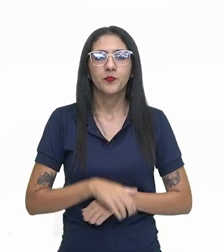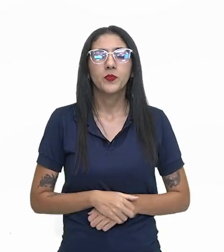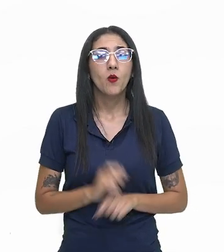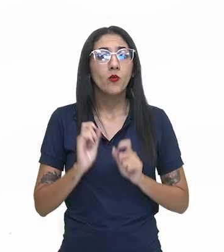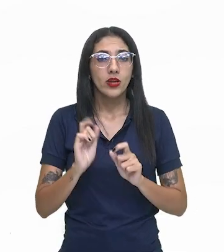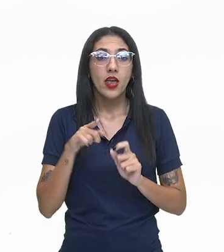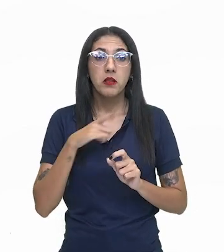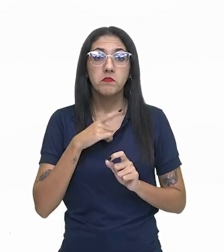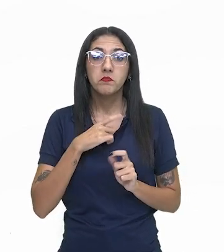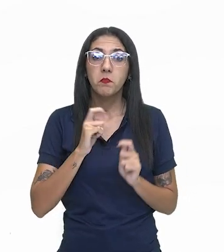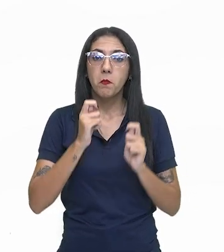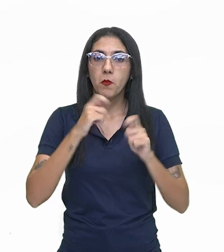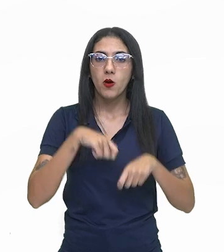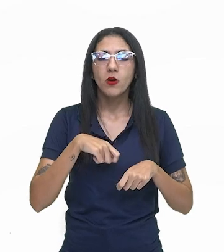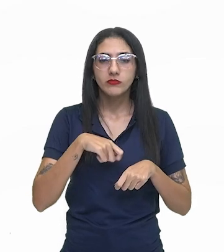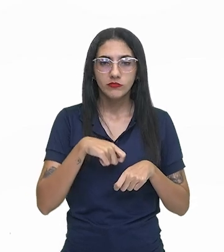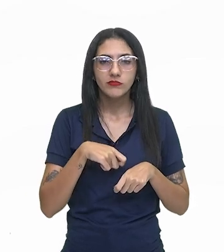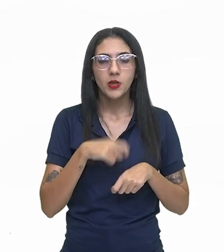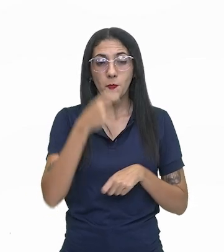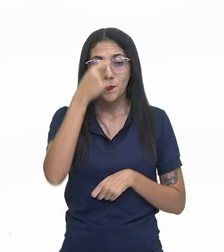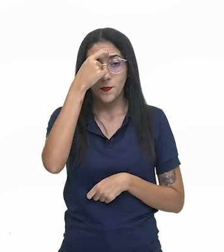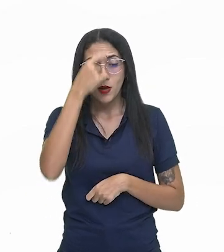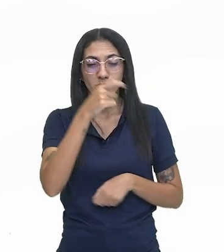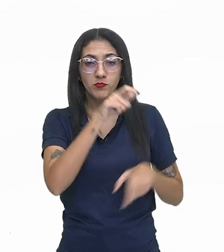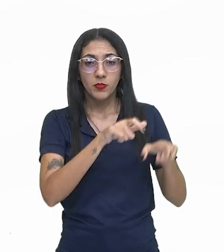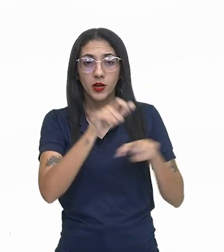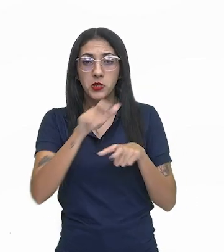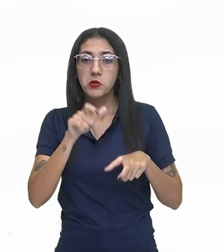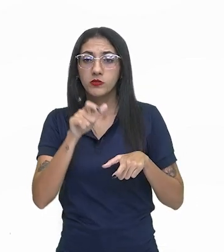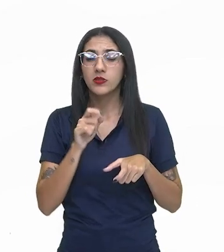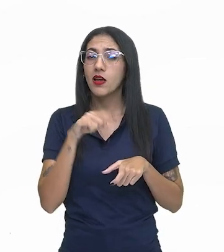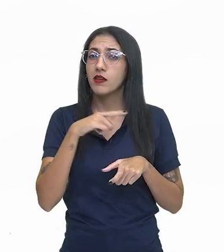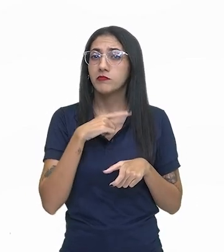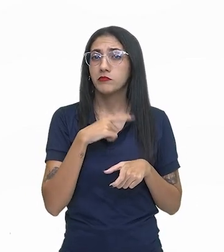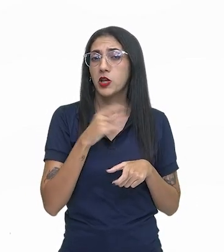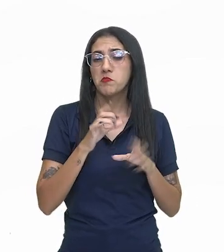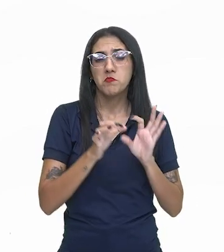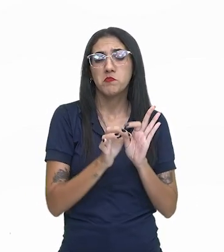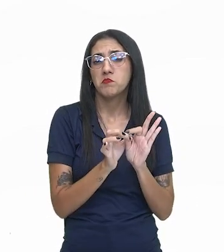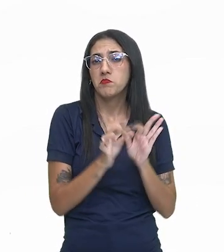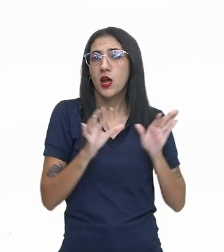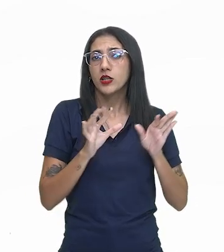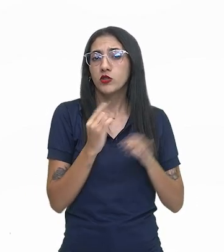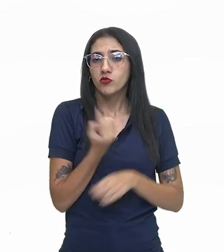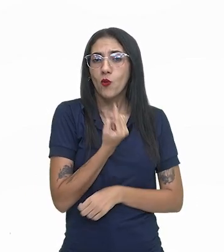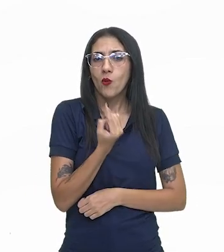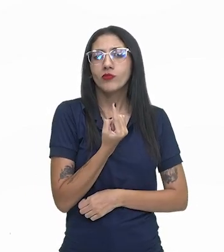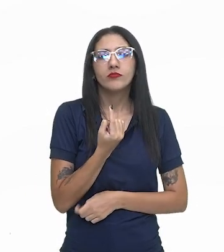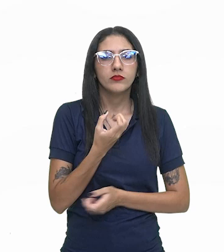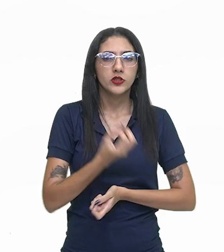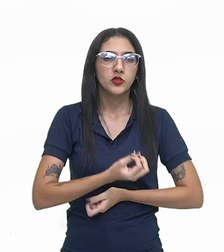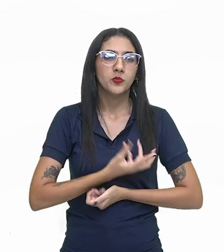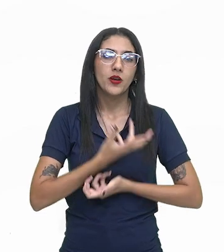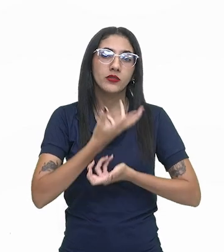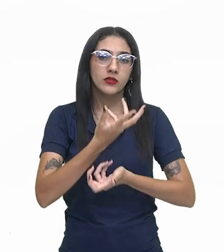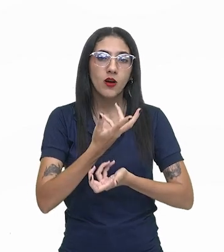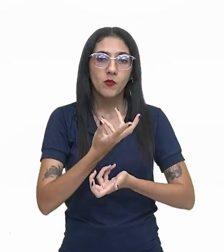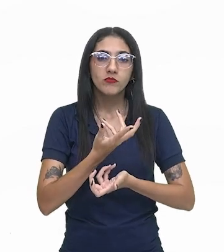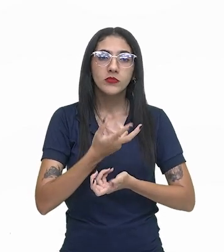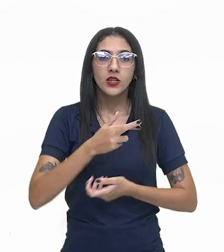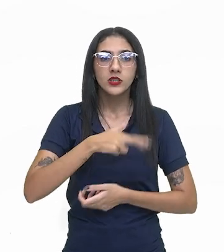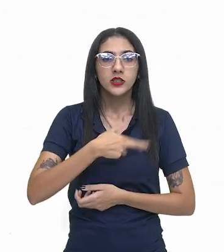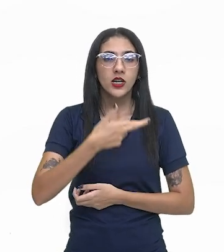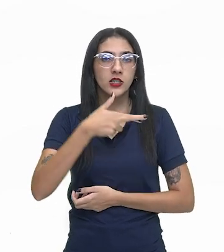que permitem aos cidadãos exercerem a sua liberdade individual. Liberdade de expressão,